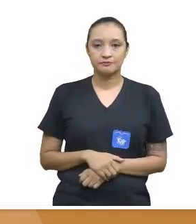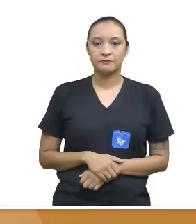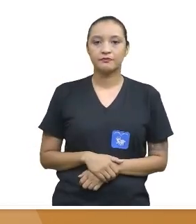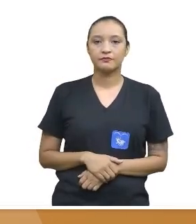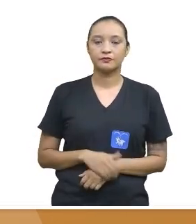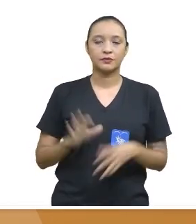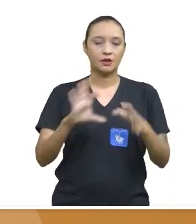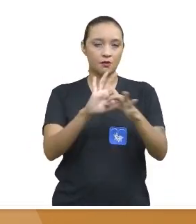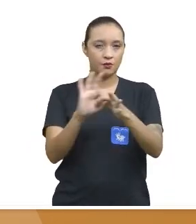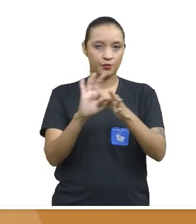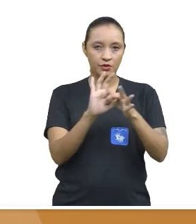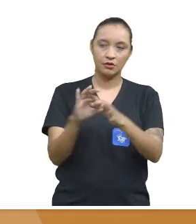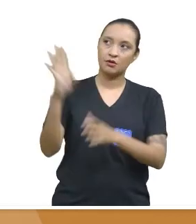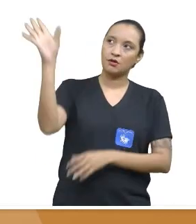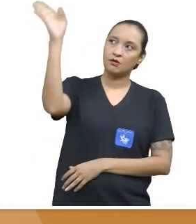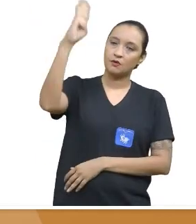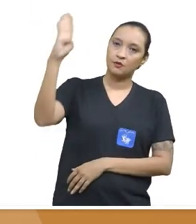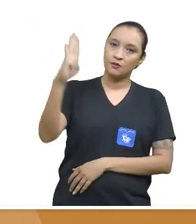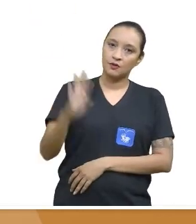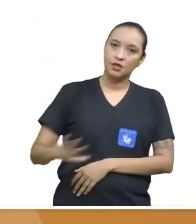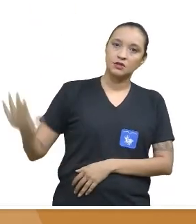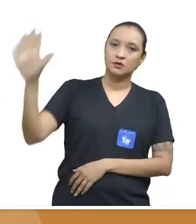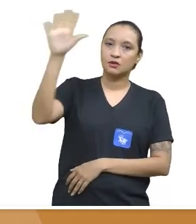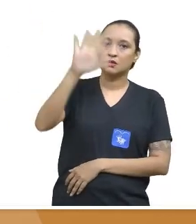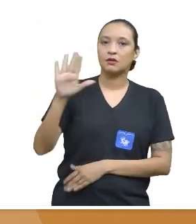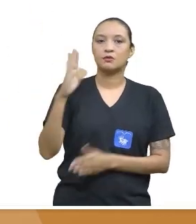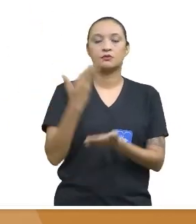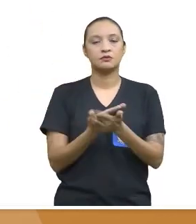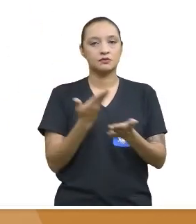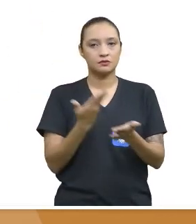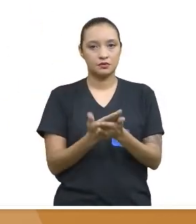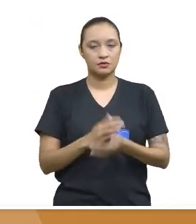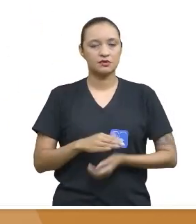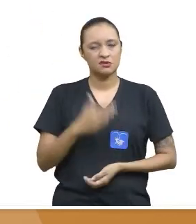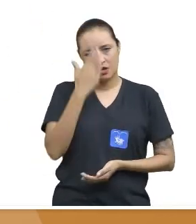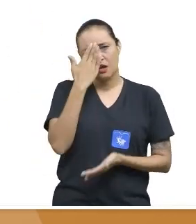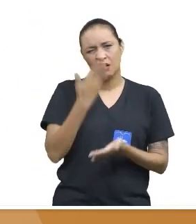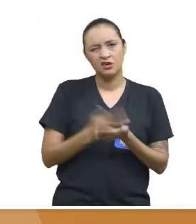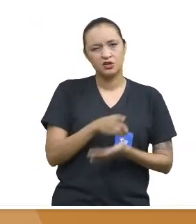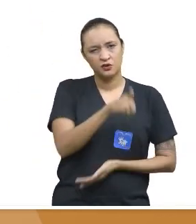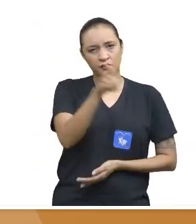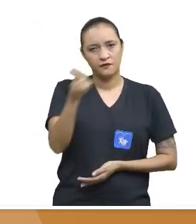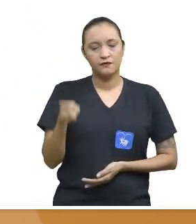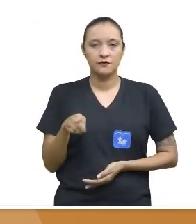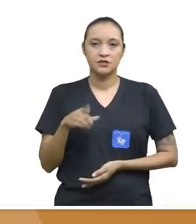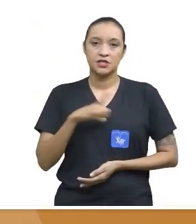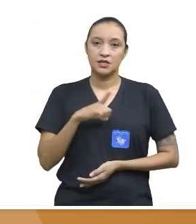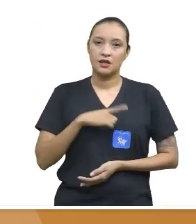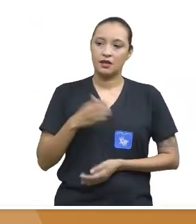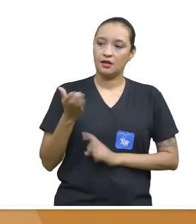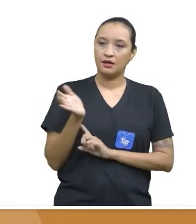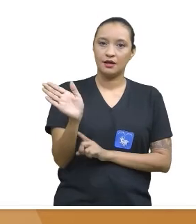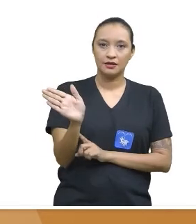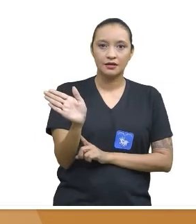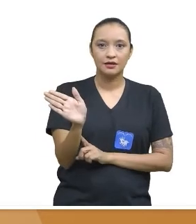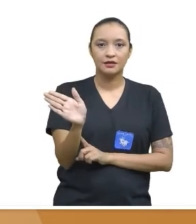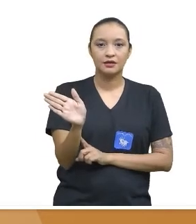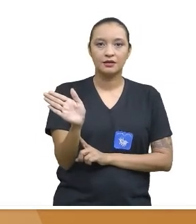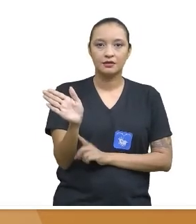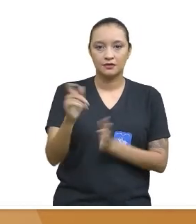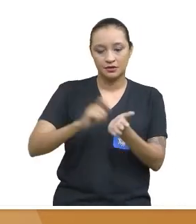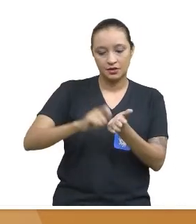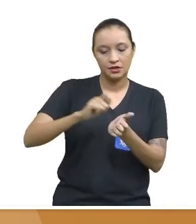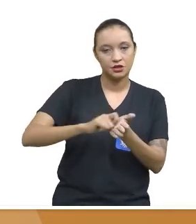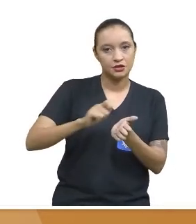União Nacional dos Estudantes. Creio que alguns de vocês devem ter ali suas carteirinhas, devem estar inscritos